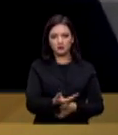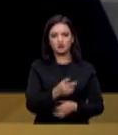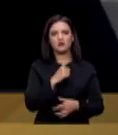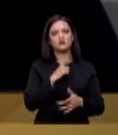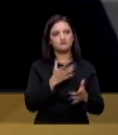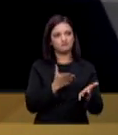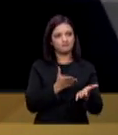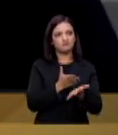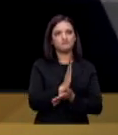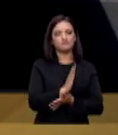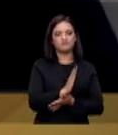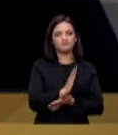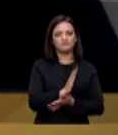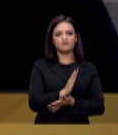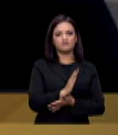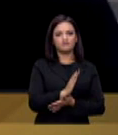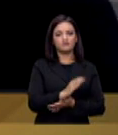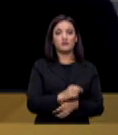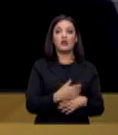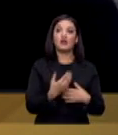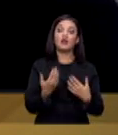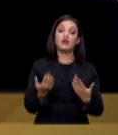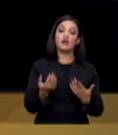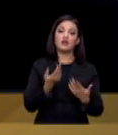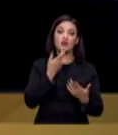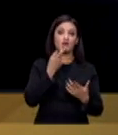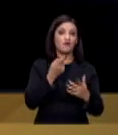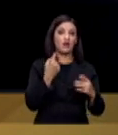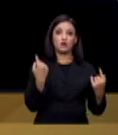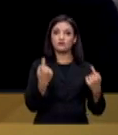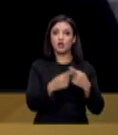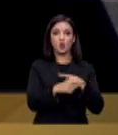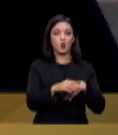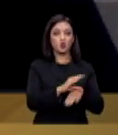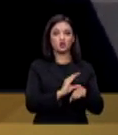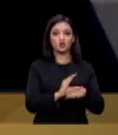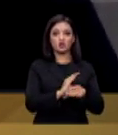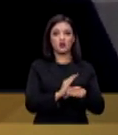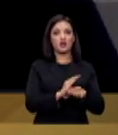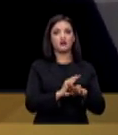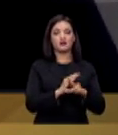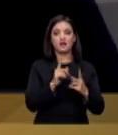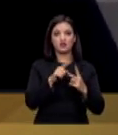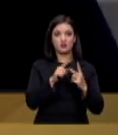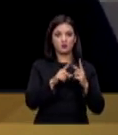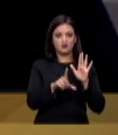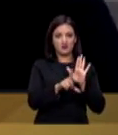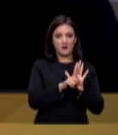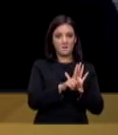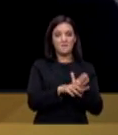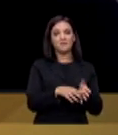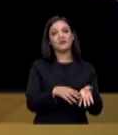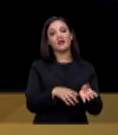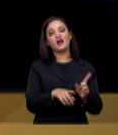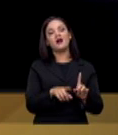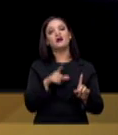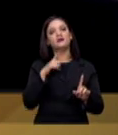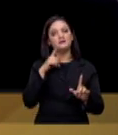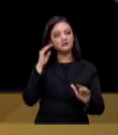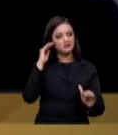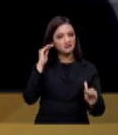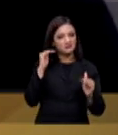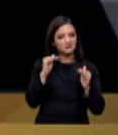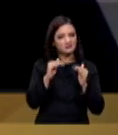da Procuradoria-Geral da República e declarando a inconstitucionalidade das normas impugnadas.